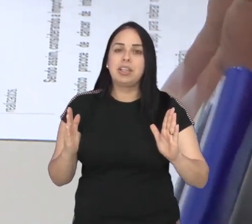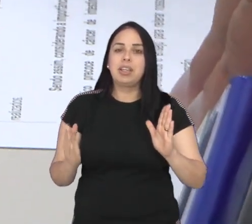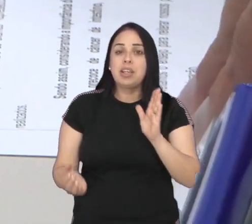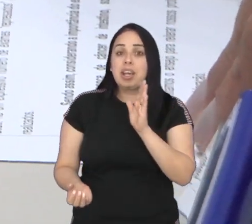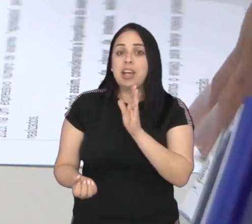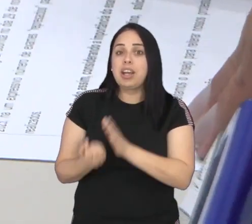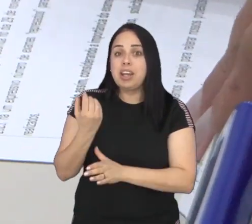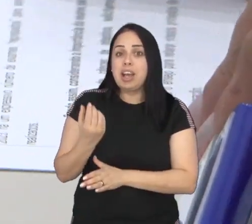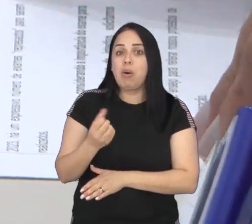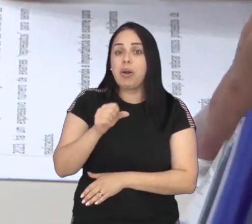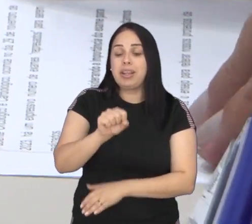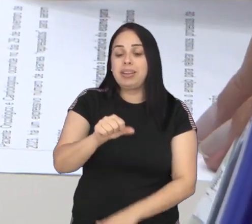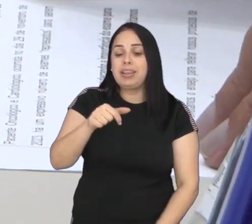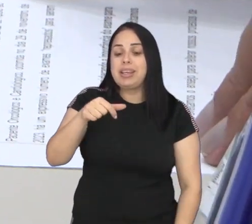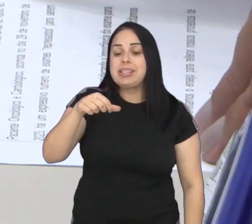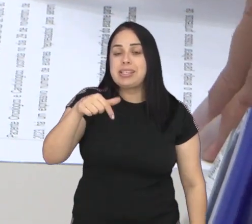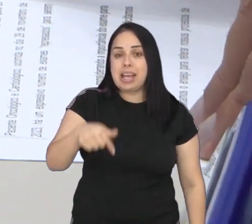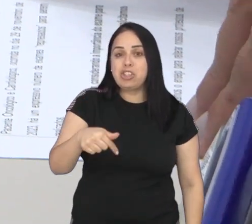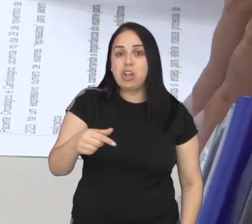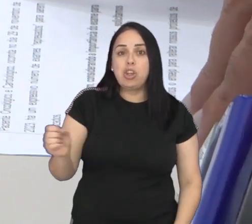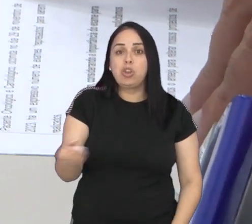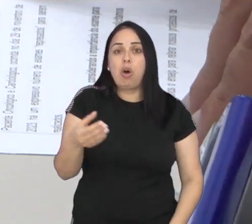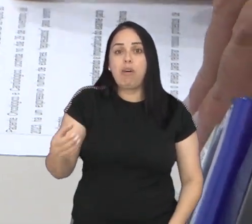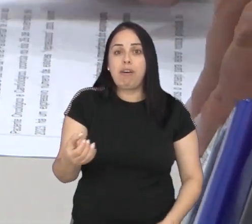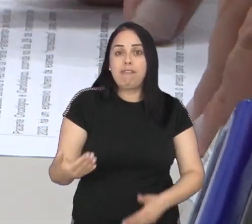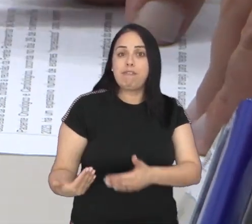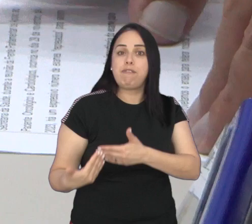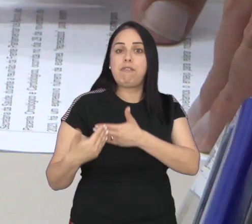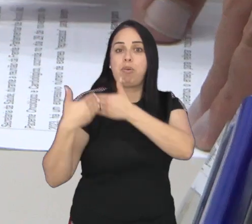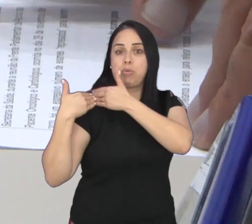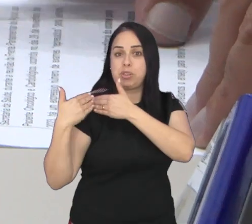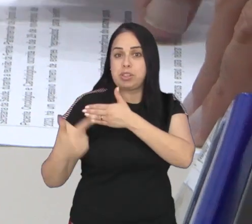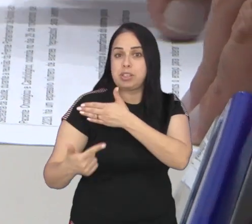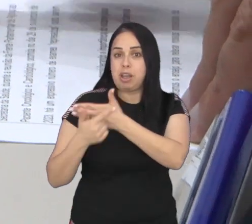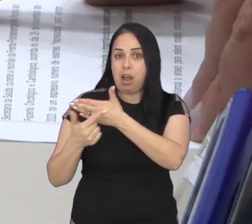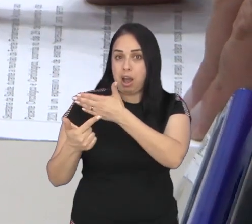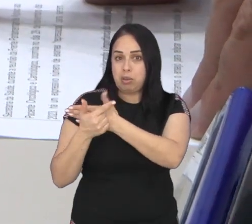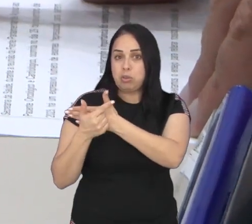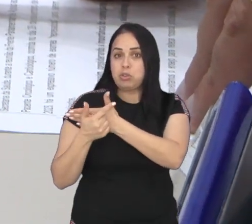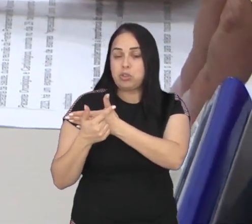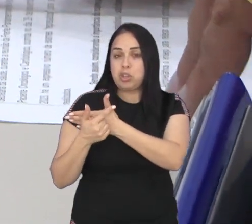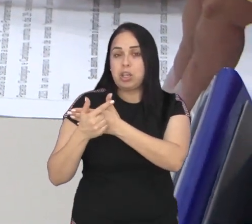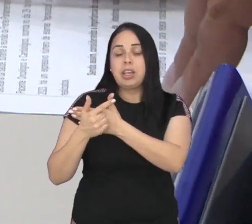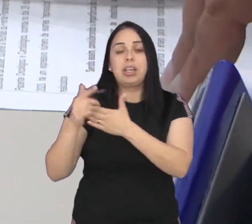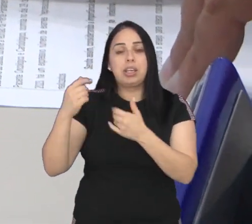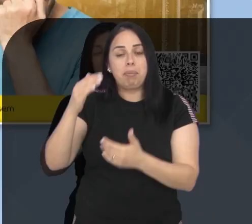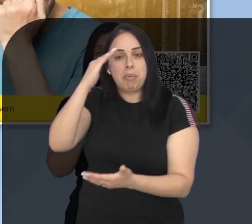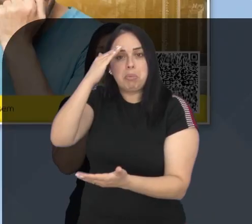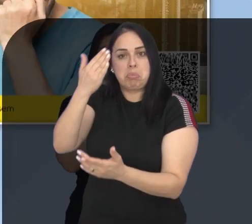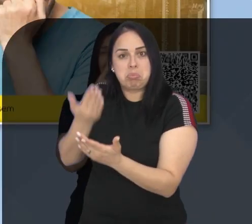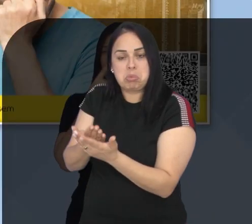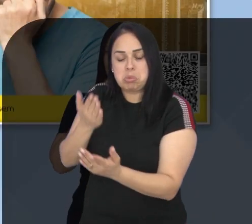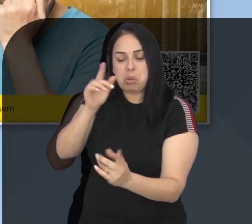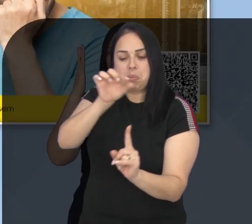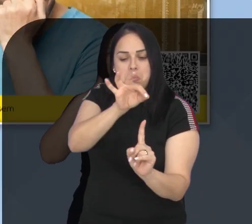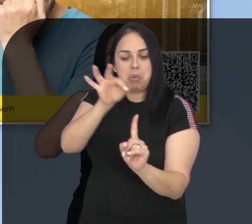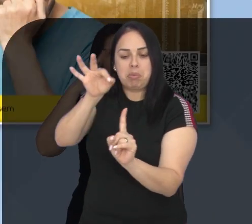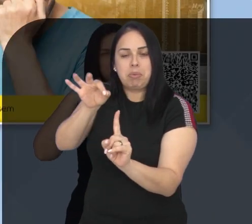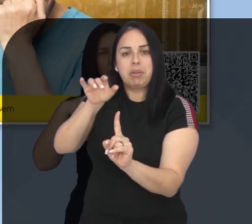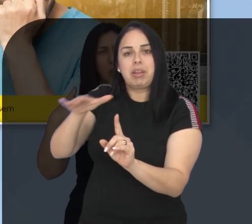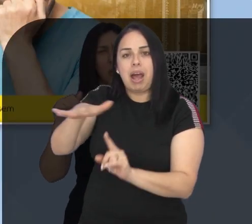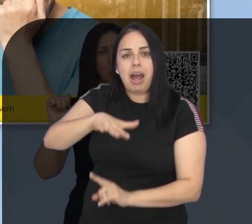cria 87 novos cargos de confiança voltados para a área da educação. Outros